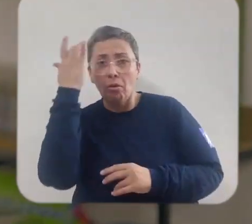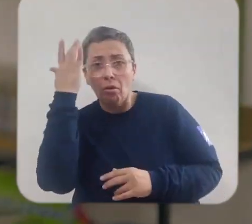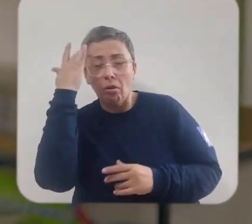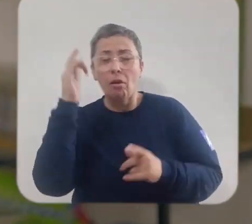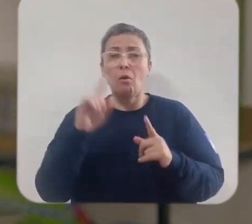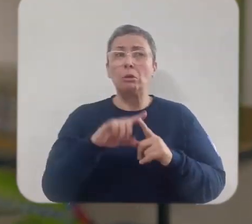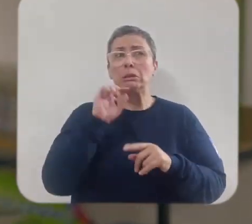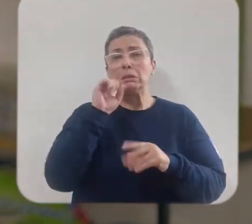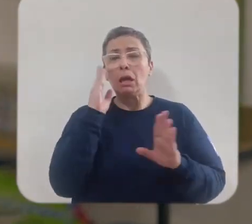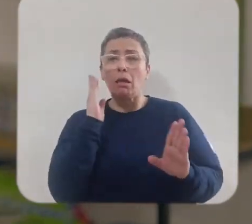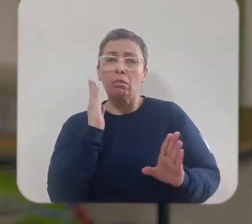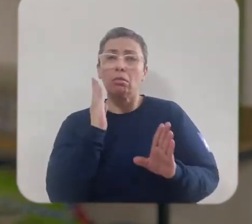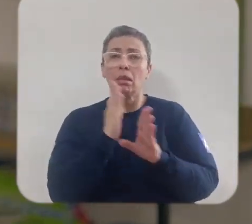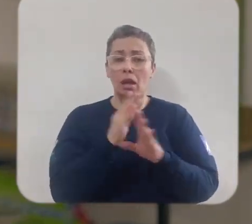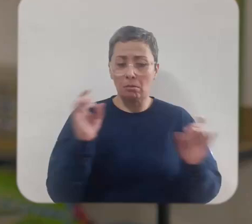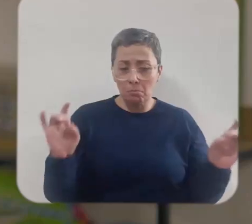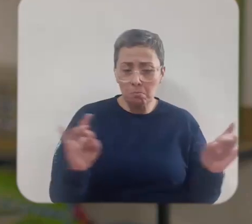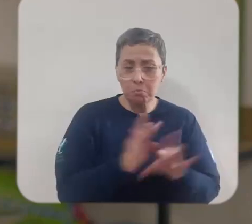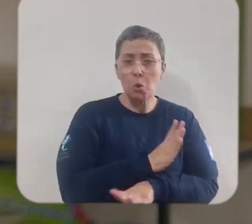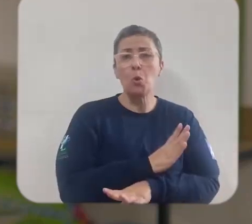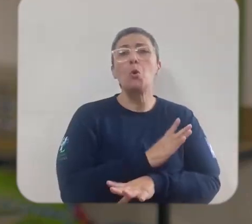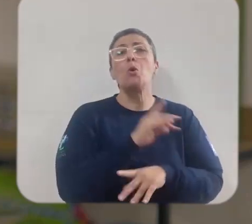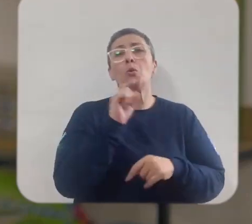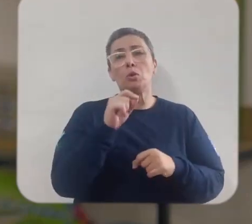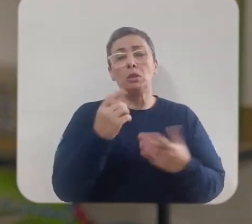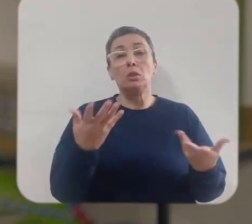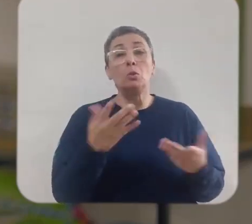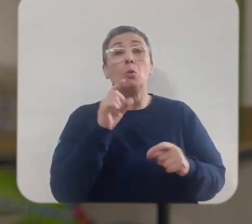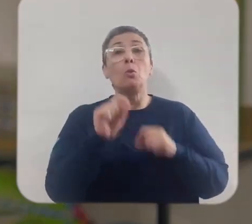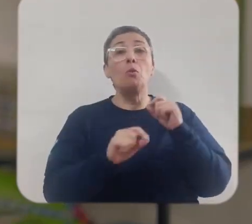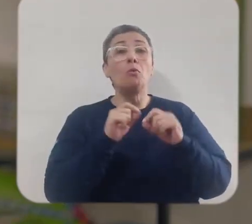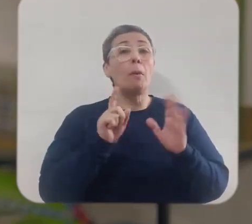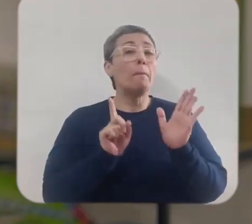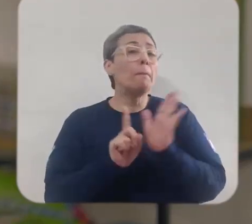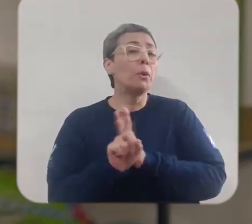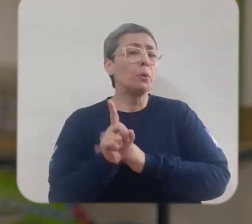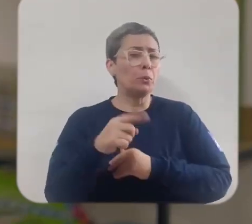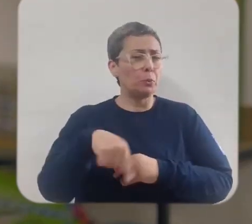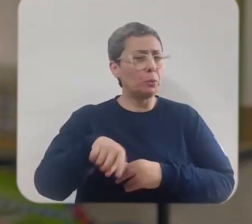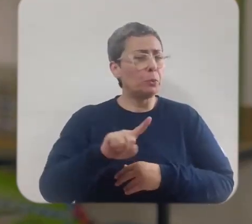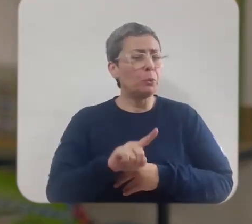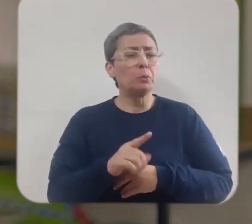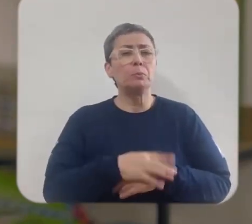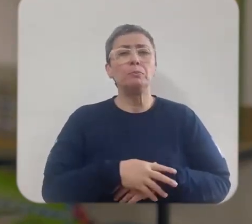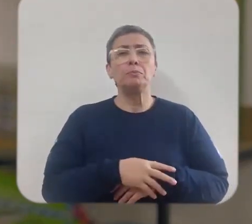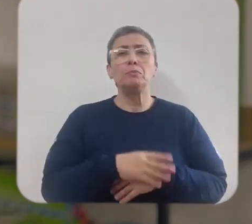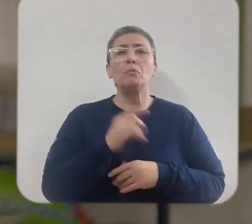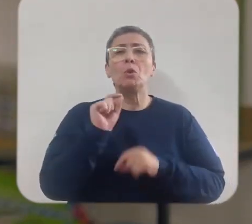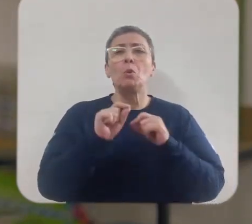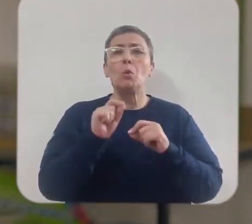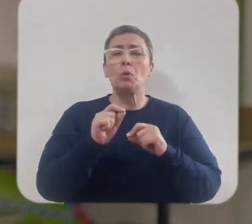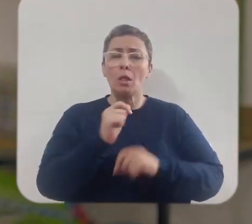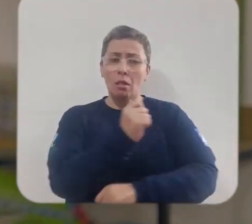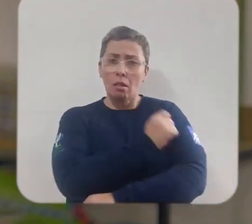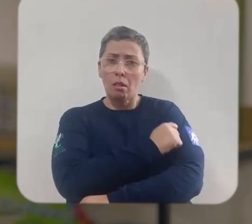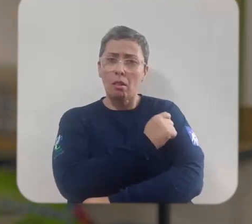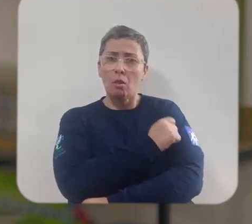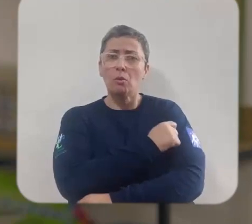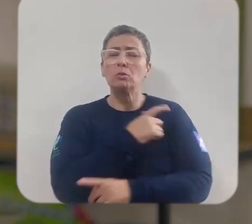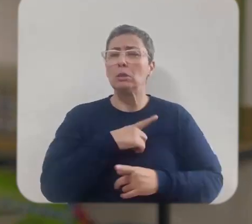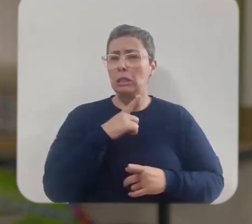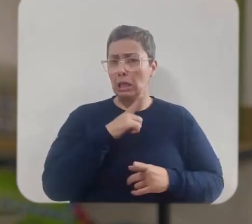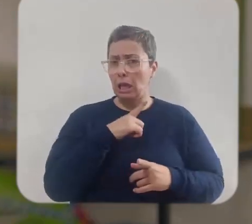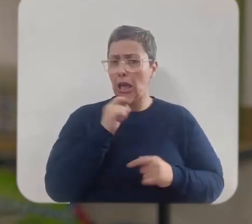dia, se demos conta daquilo naquele dia. E aí eu queria te fazer uma pergunta, né? Os